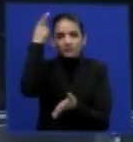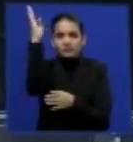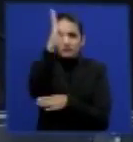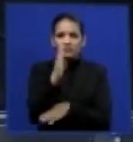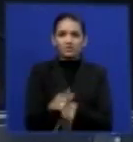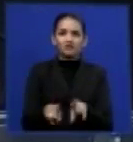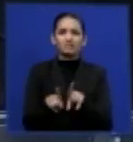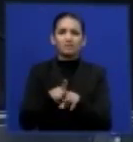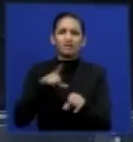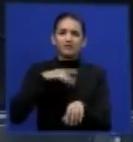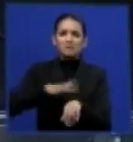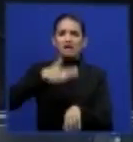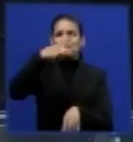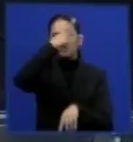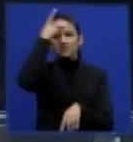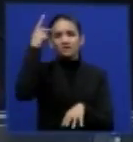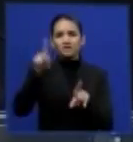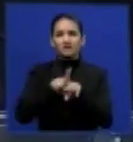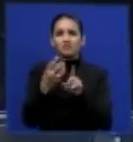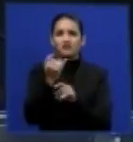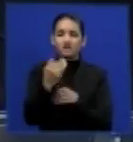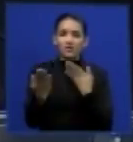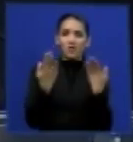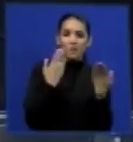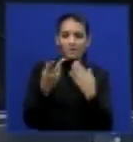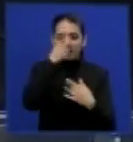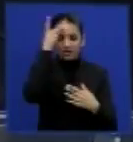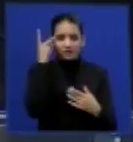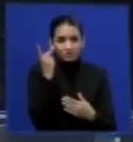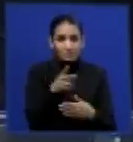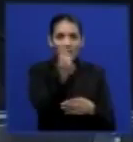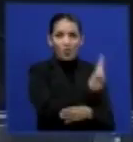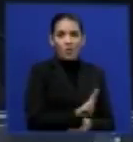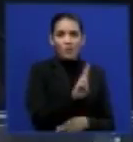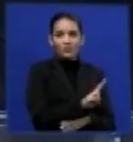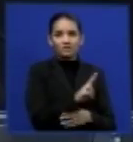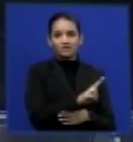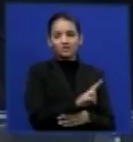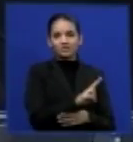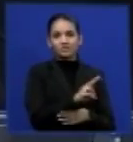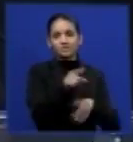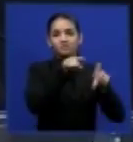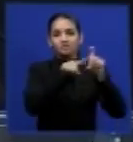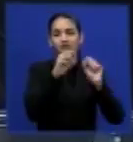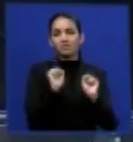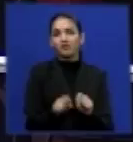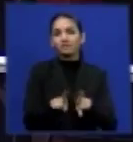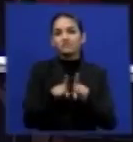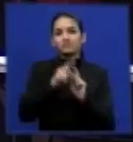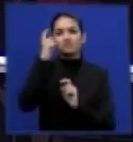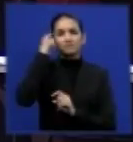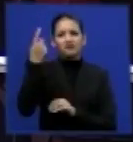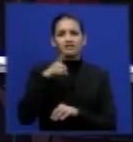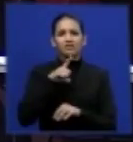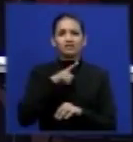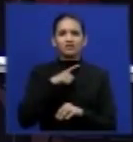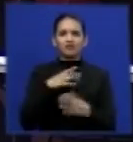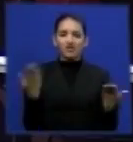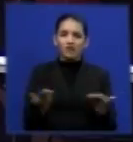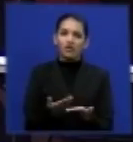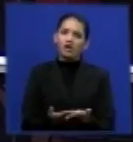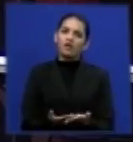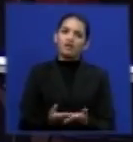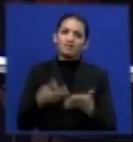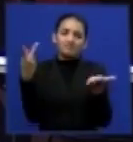universo muito maior do que o universo dos consumidores de pneus podemos raciocinar que está sendo transferido um ônus injusto